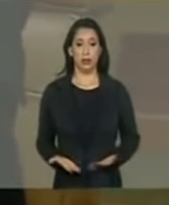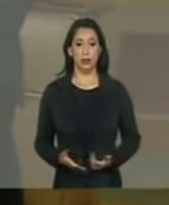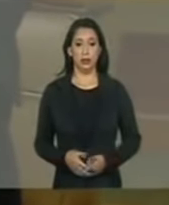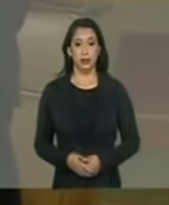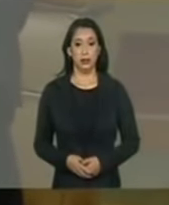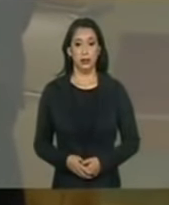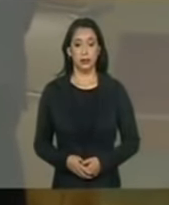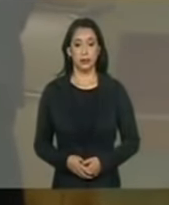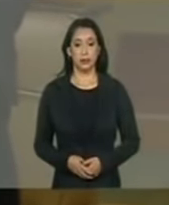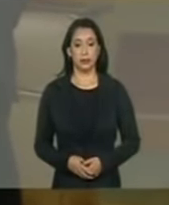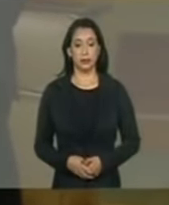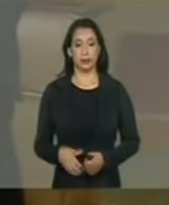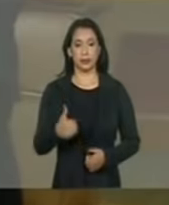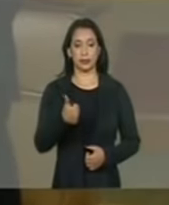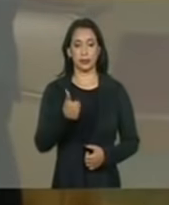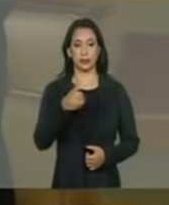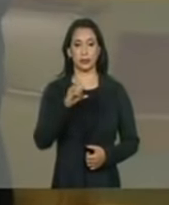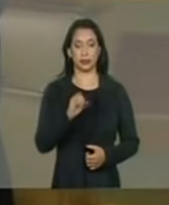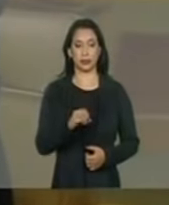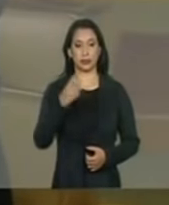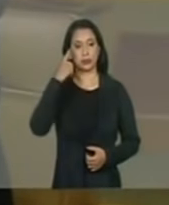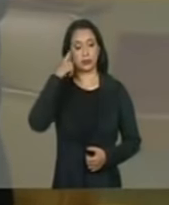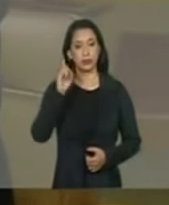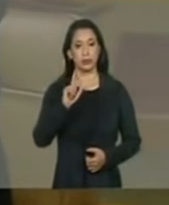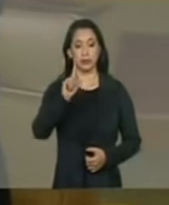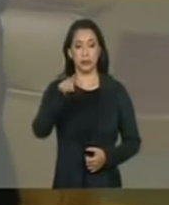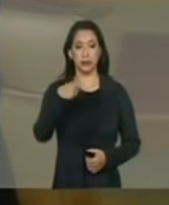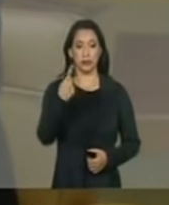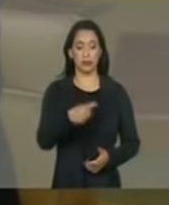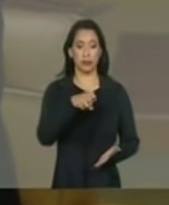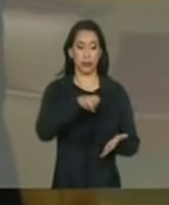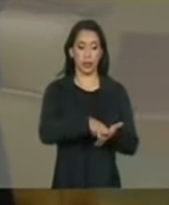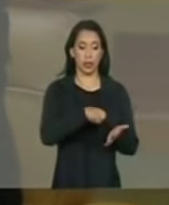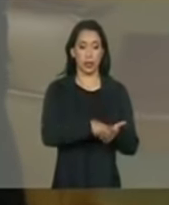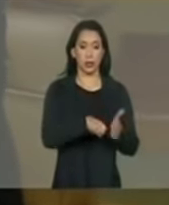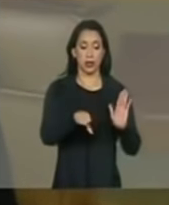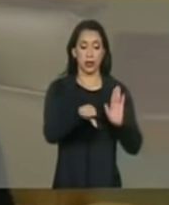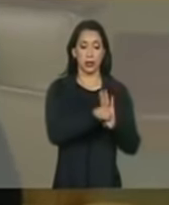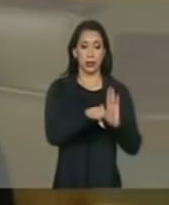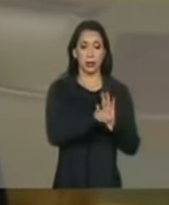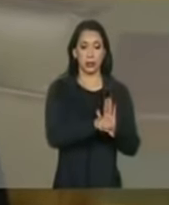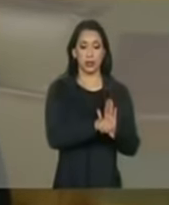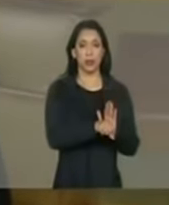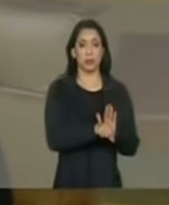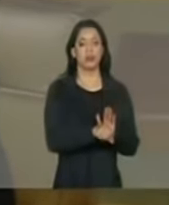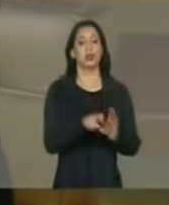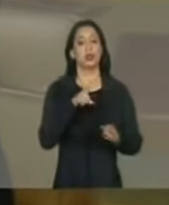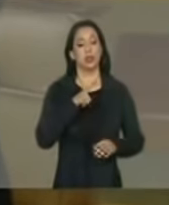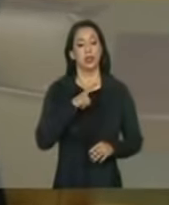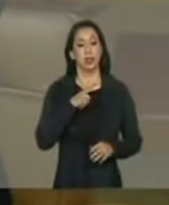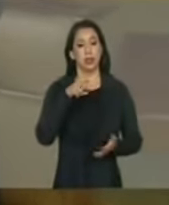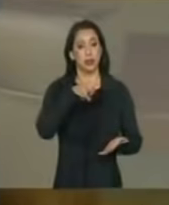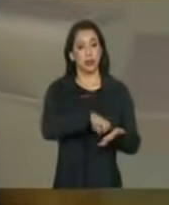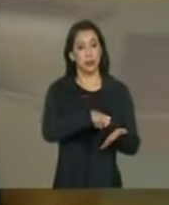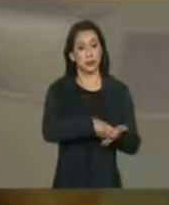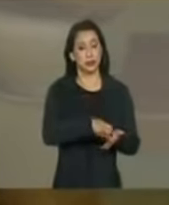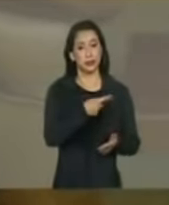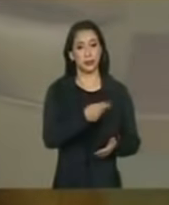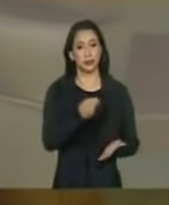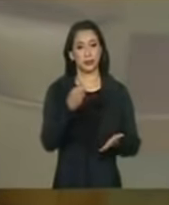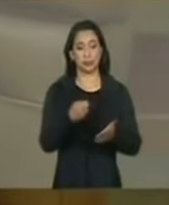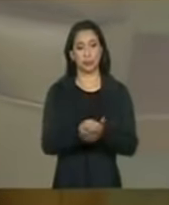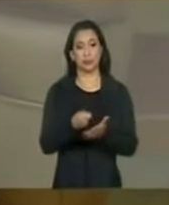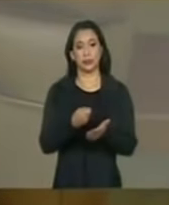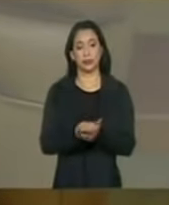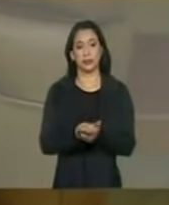10 dias após o trânsito em julgado da condenação criminal quem impôs ao sentenciado o pagamento de uma pena